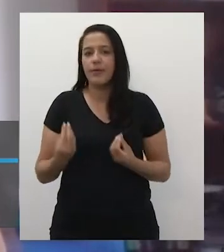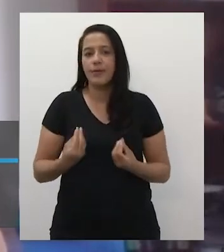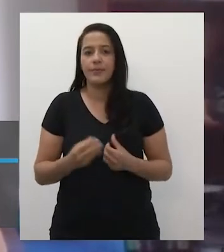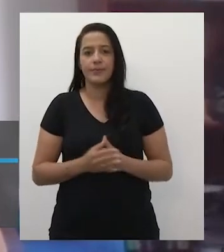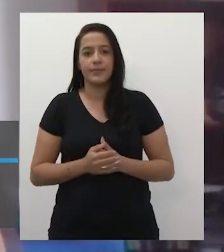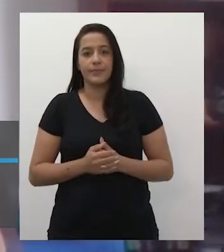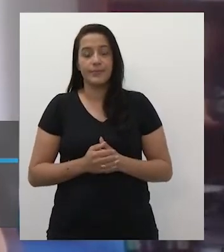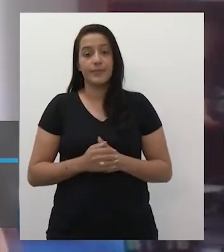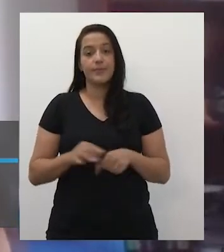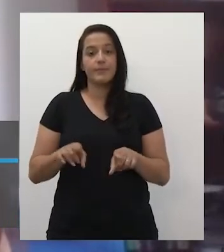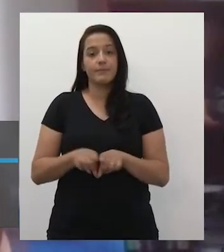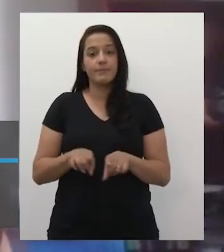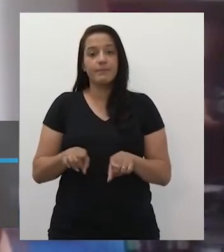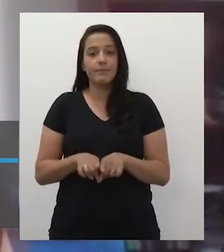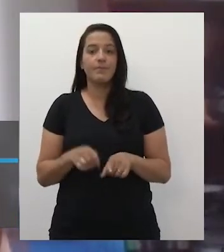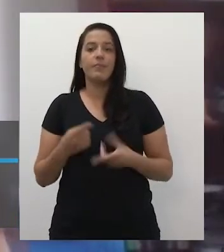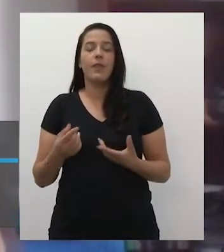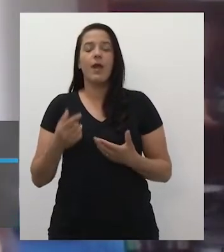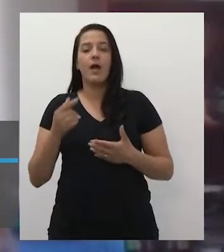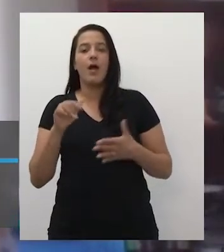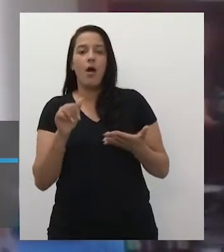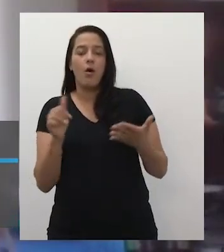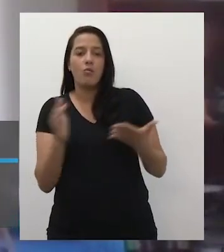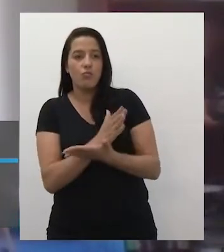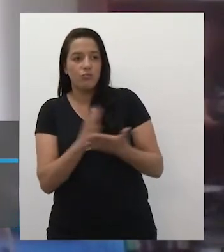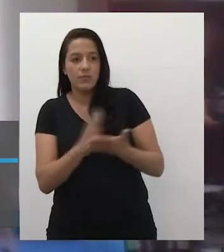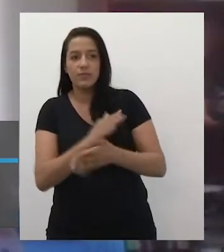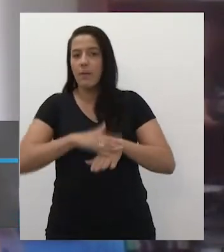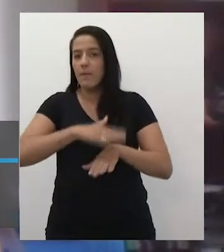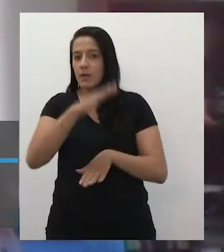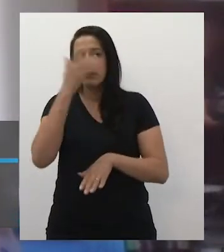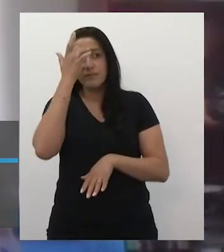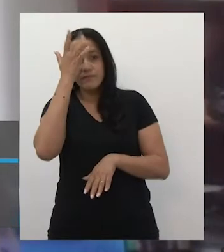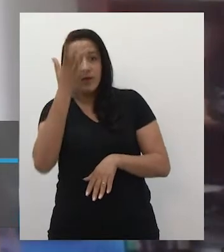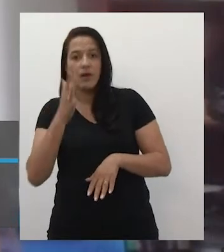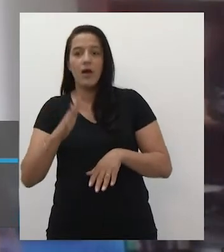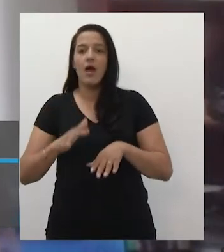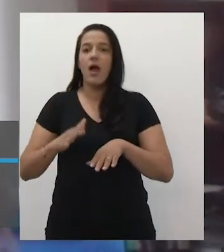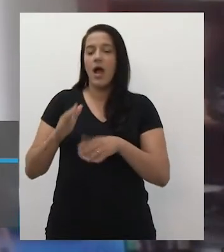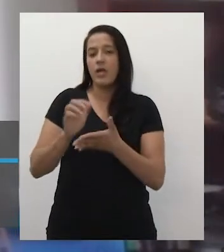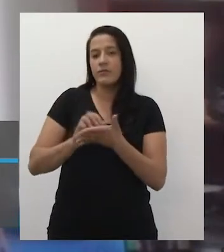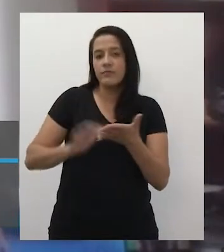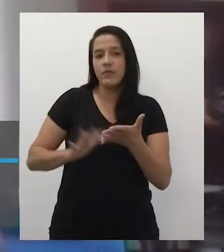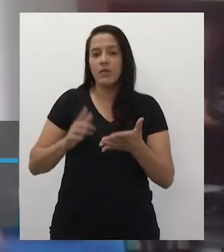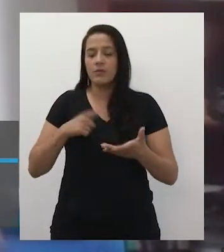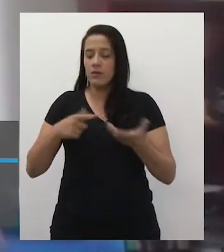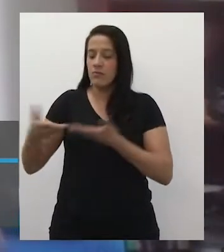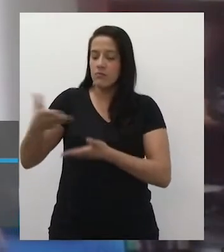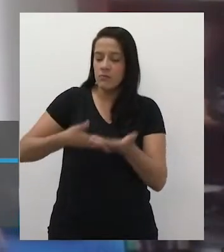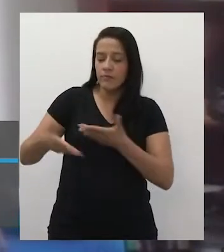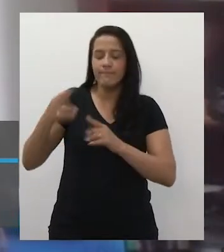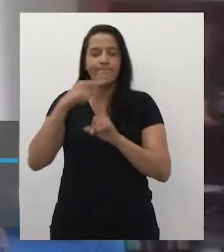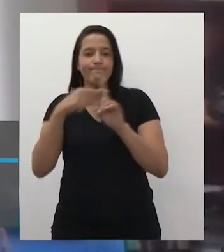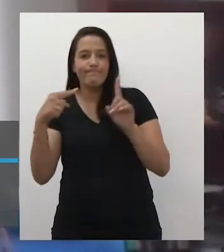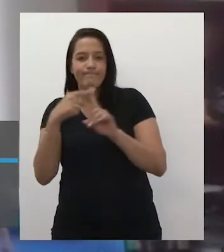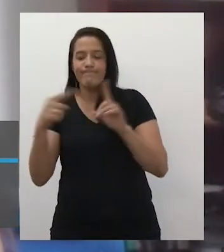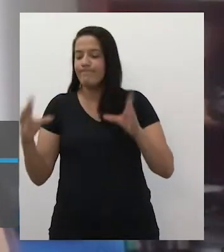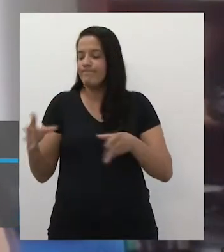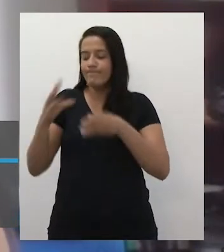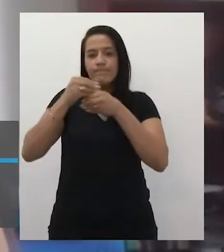no final da sua fala, que é justamente isso, né? Como que a gente pode ir aprimorando a nossa autogestão ao longo